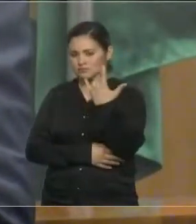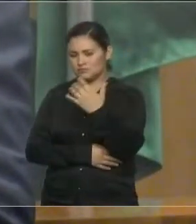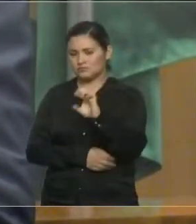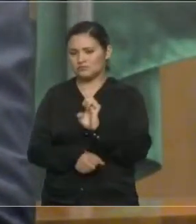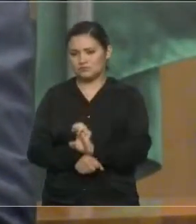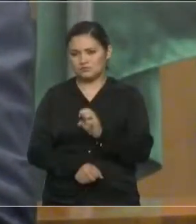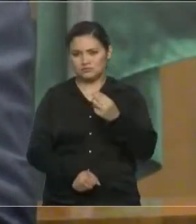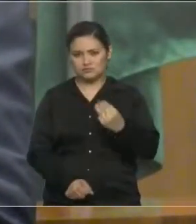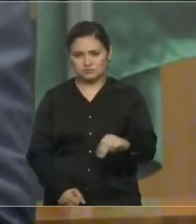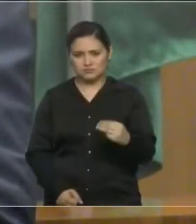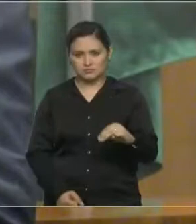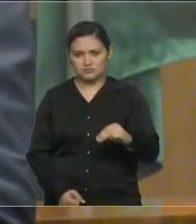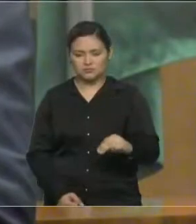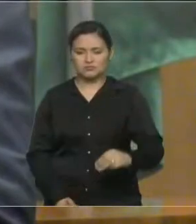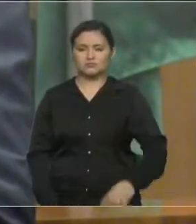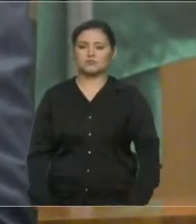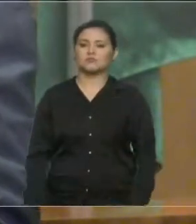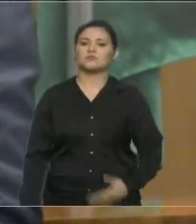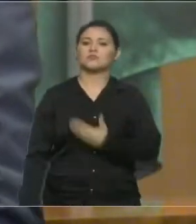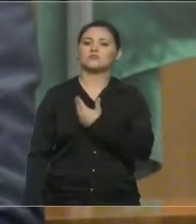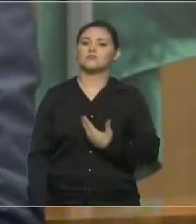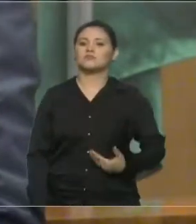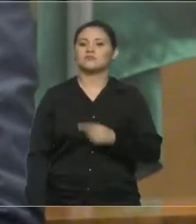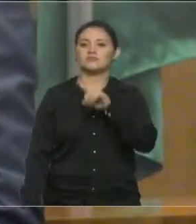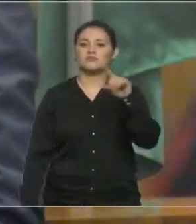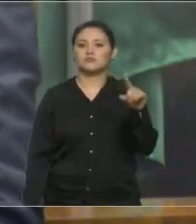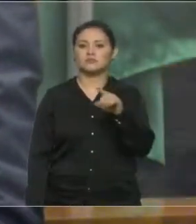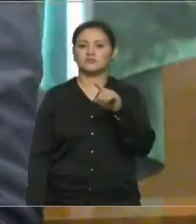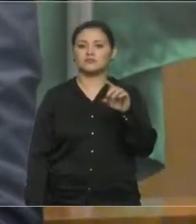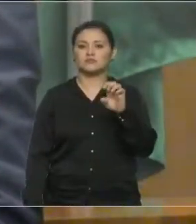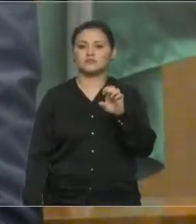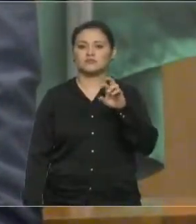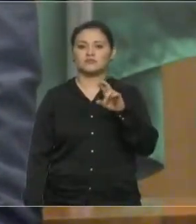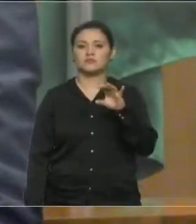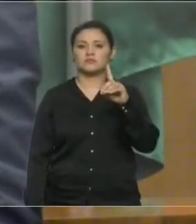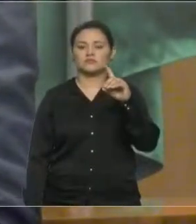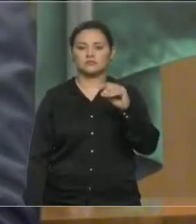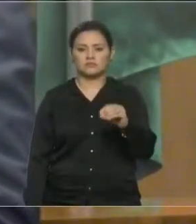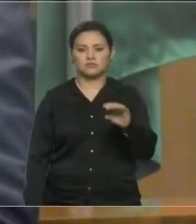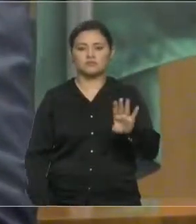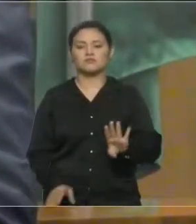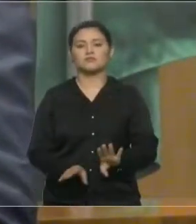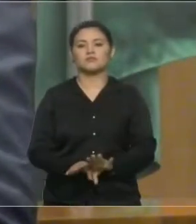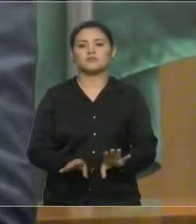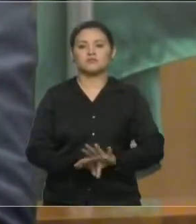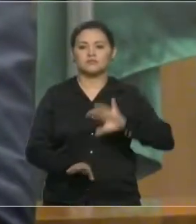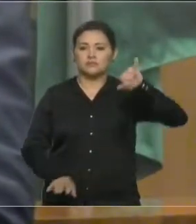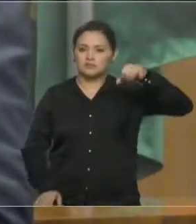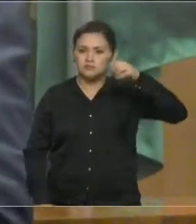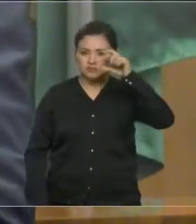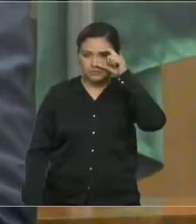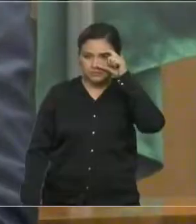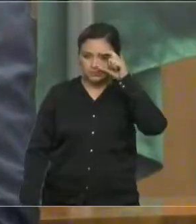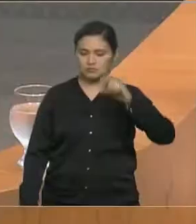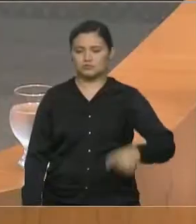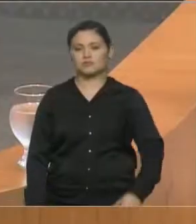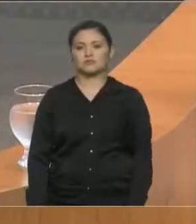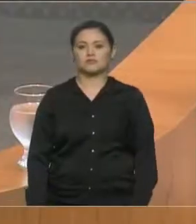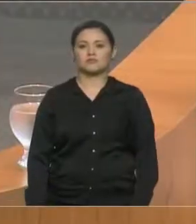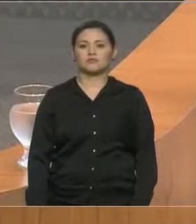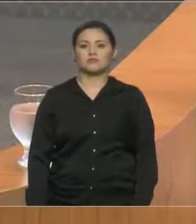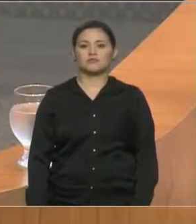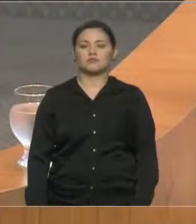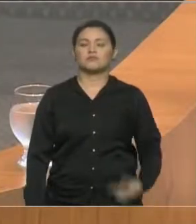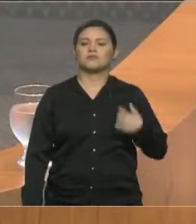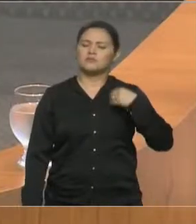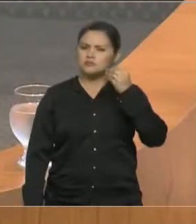nos governos Zé Reinaldo e do saudoso Jackson Lago, onde tive uma boa experiência de